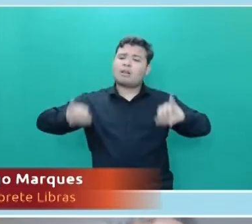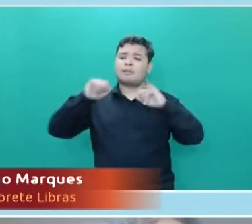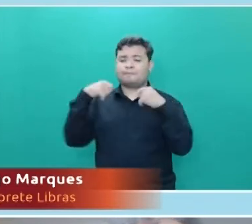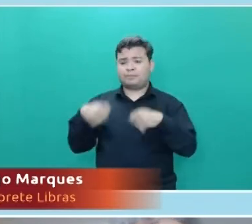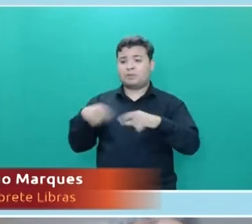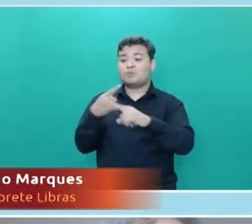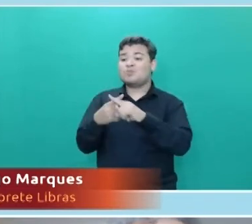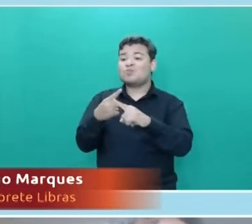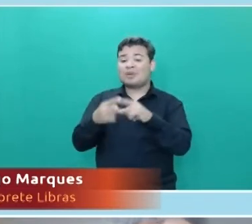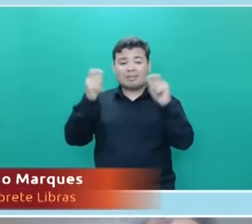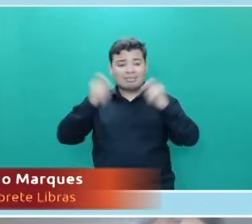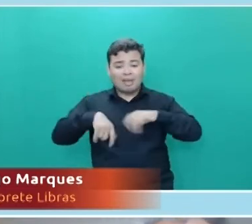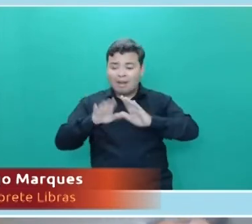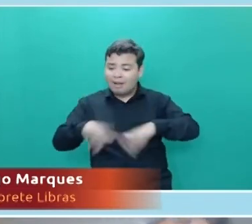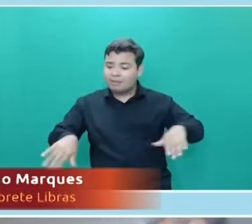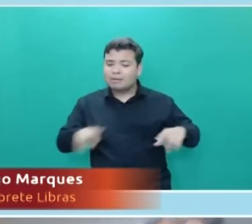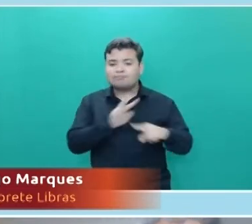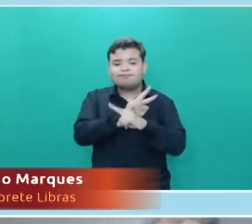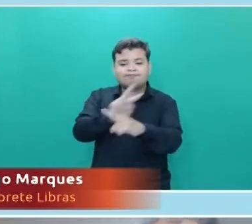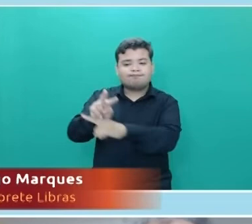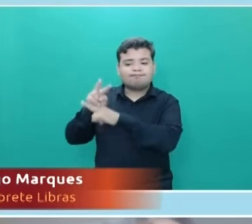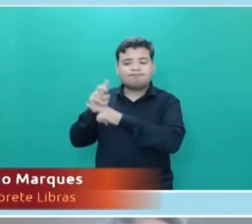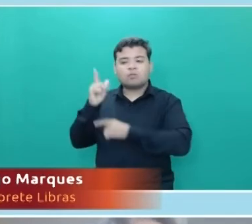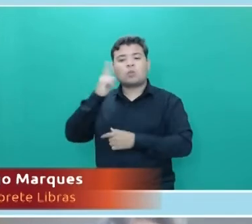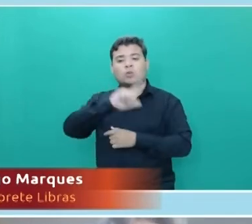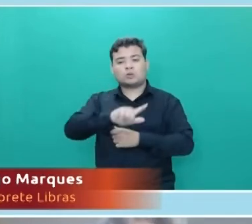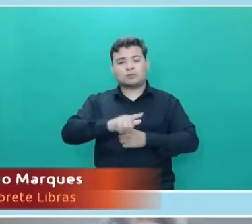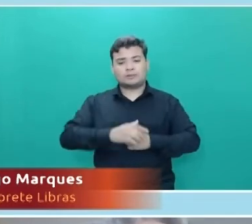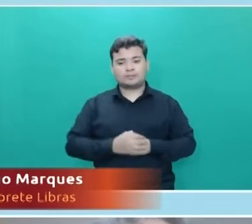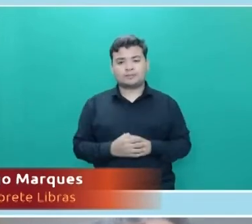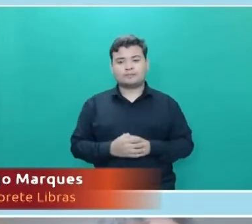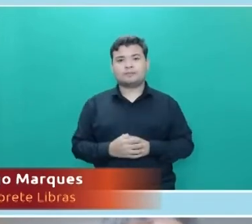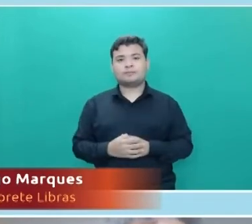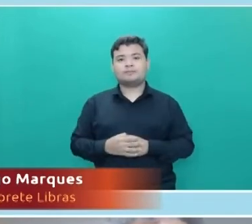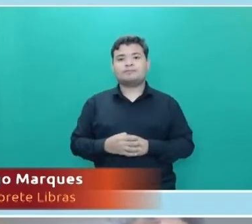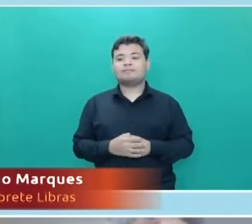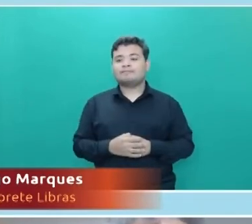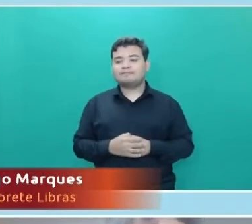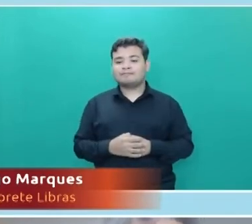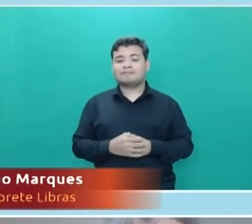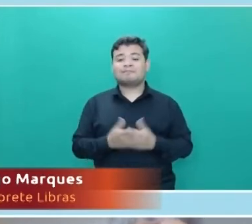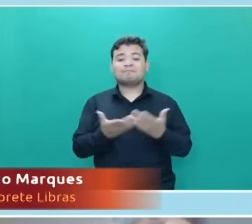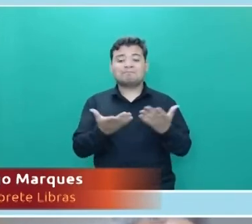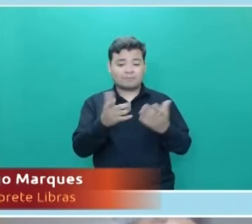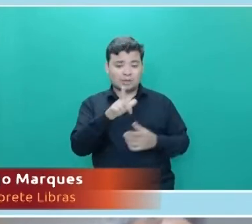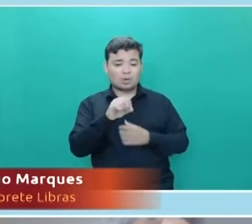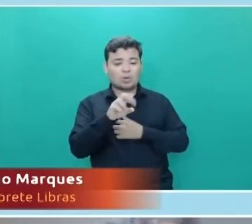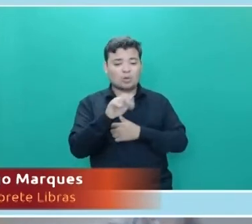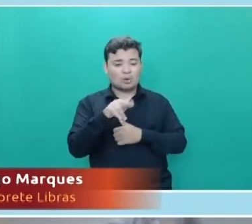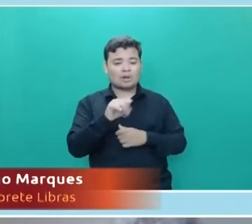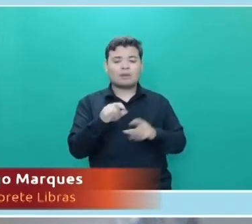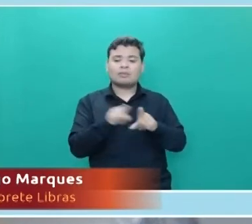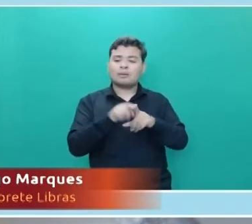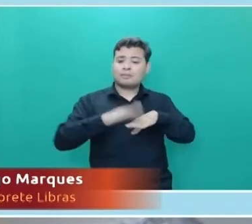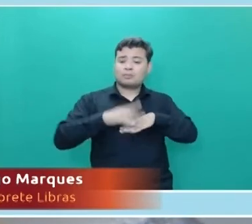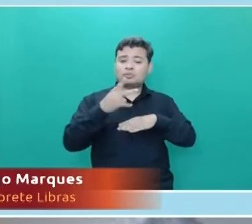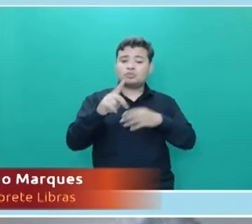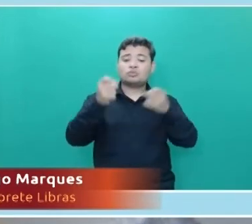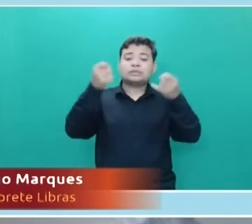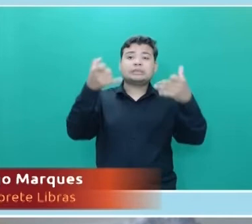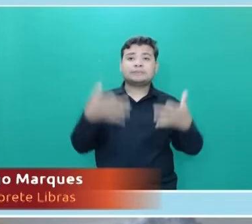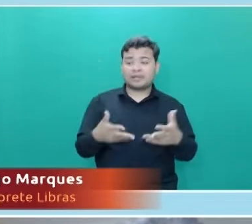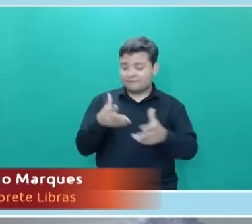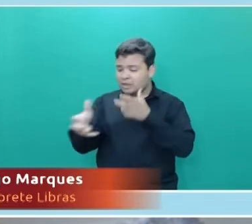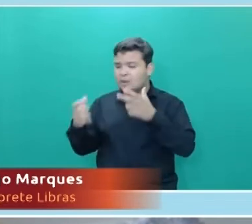nossas crianças. Bom, para finalizar, Lorena, queria que você também destacasse, né, a importância da vacinação. É